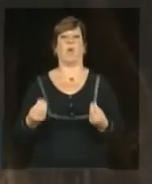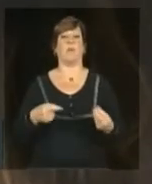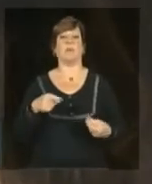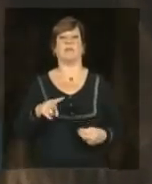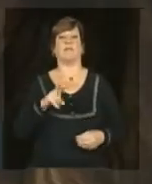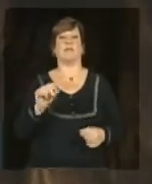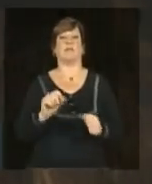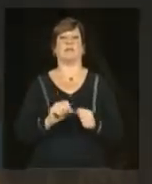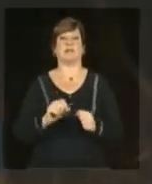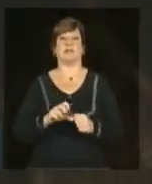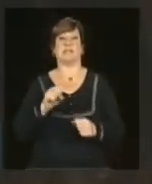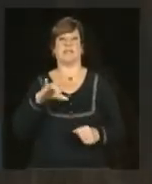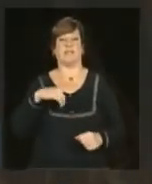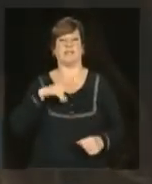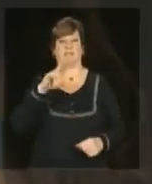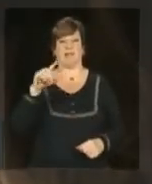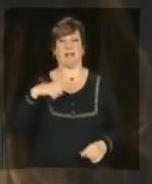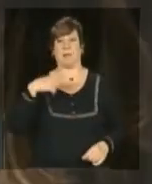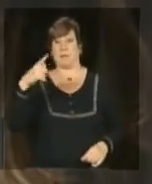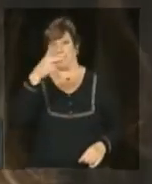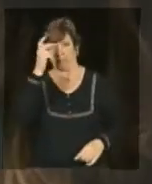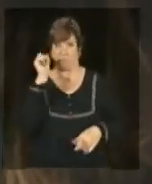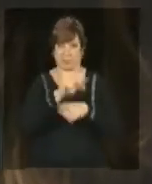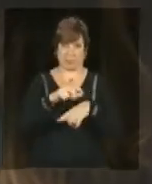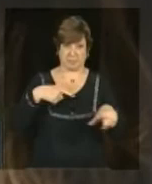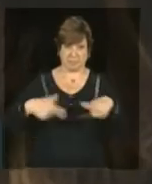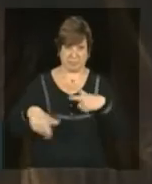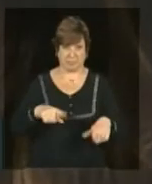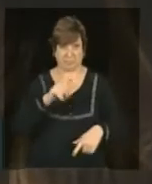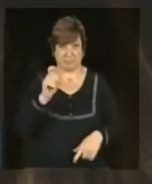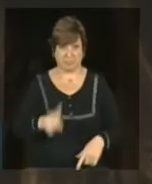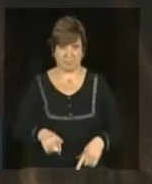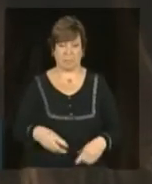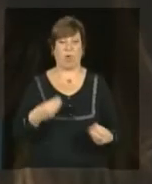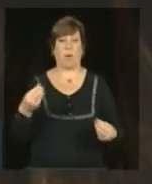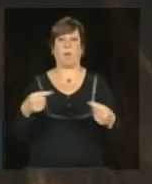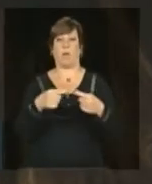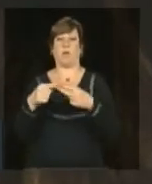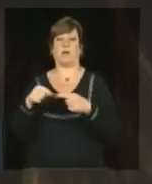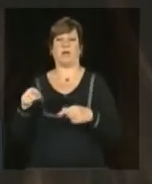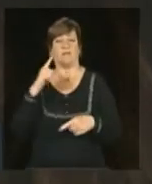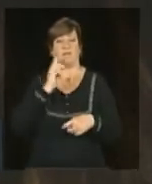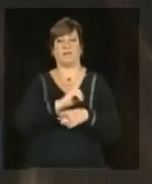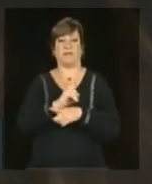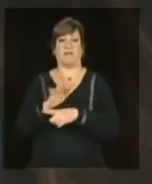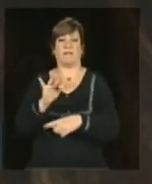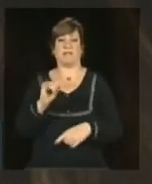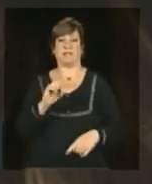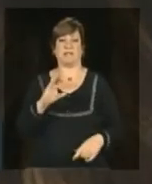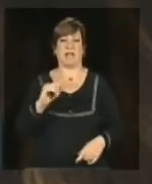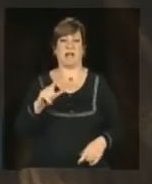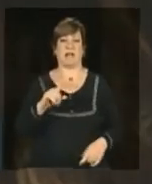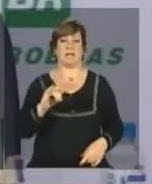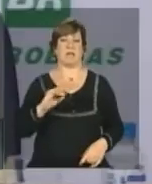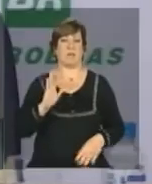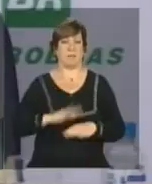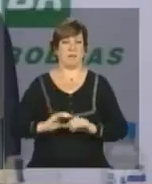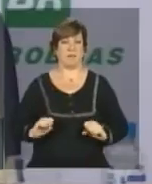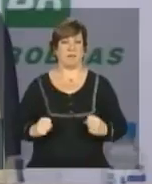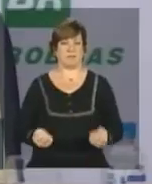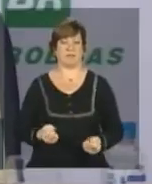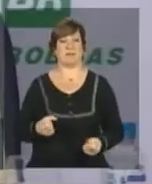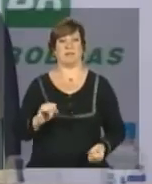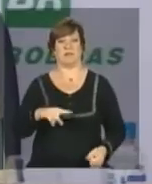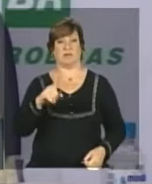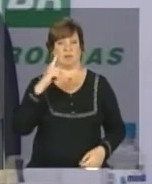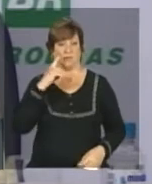ser feito, se vai ter mais gente trabalhando, como é que vocês vão conciliar tudo isso com fiscalização mais rígida, já que vocês